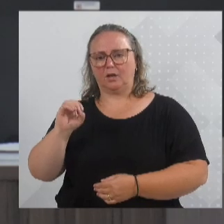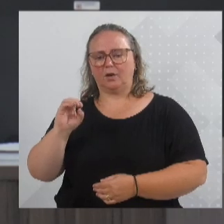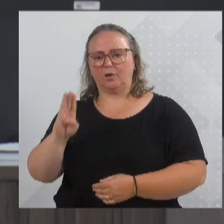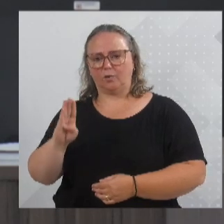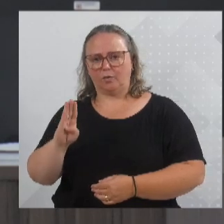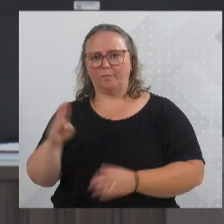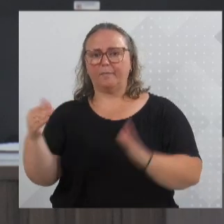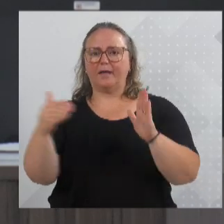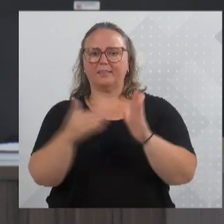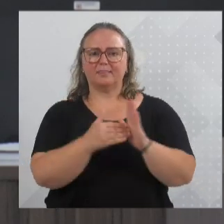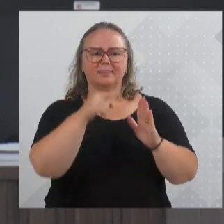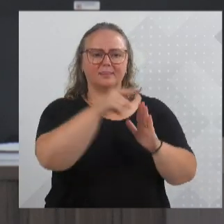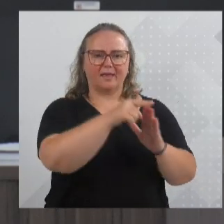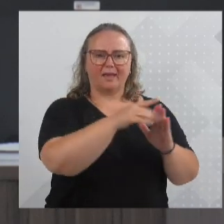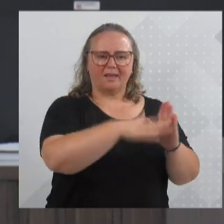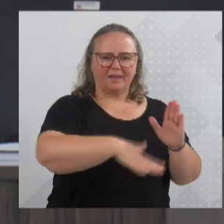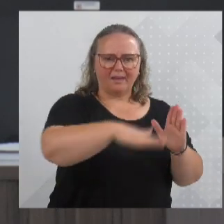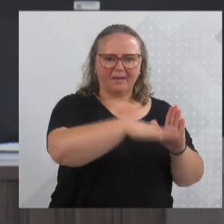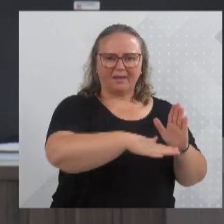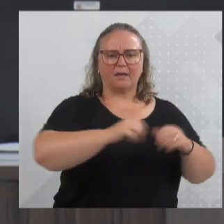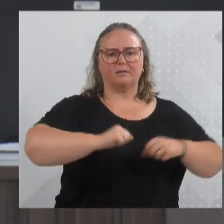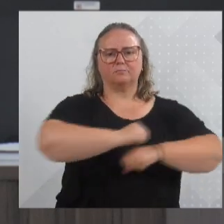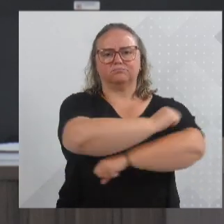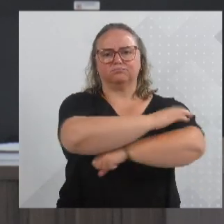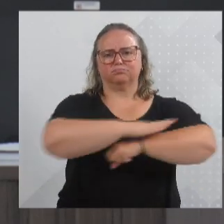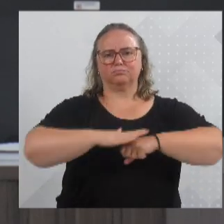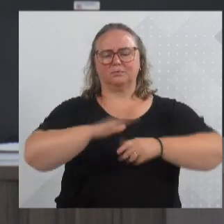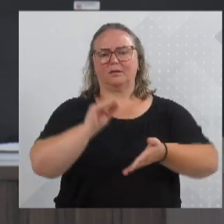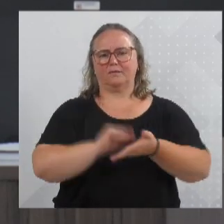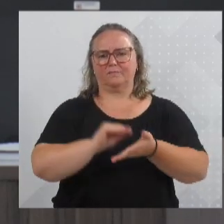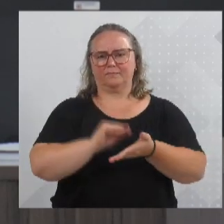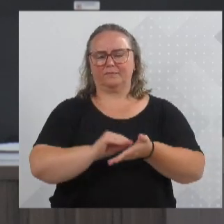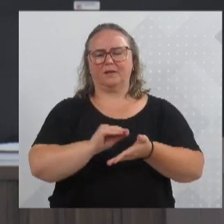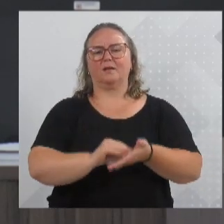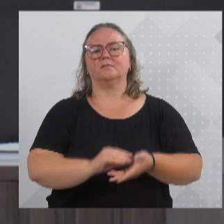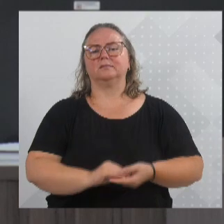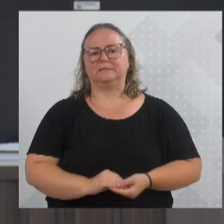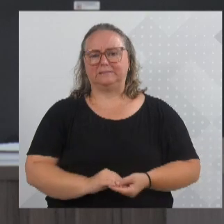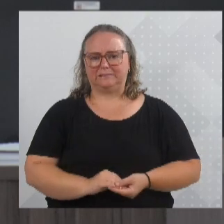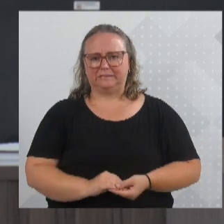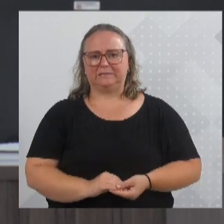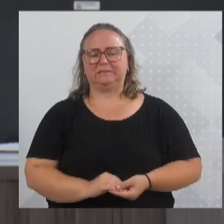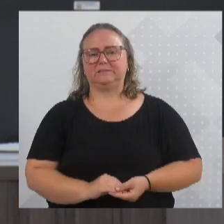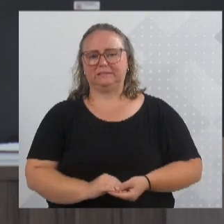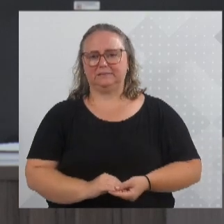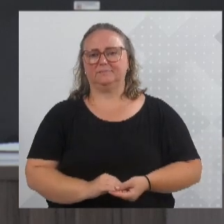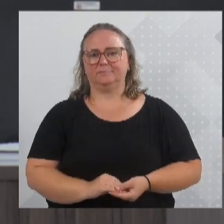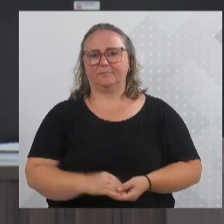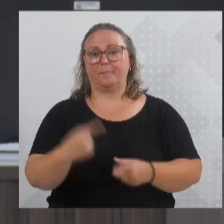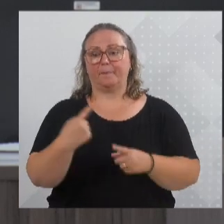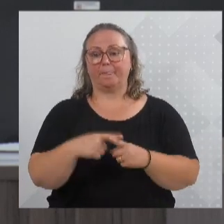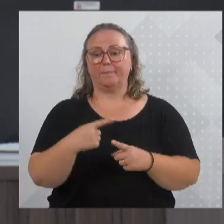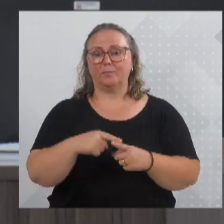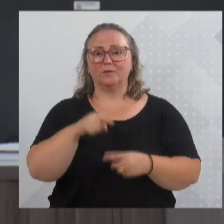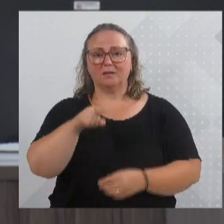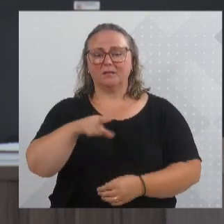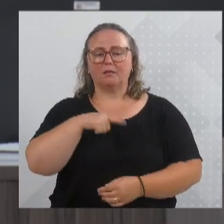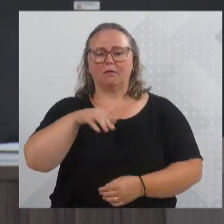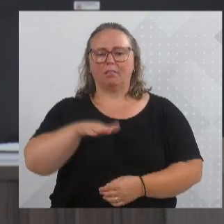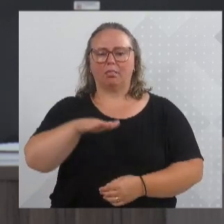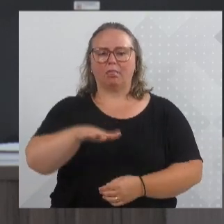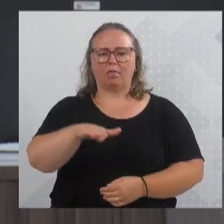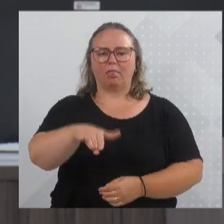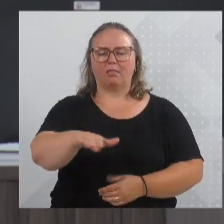a recuperação daquela camada asfáltica. Nós precisamos recuperar aquela camada asfáltica, que a buraqueira ali é muito grande, já não